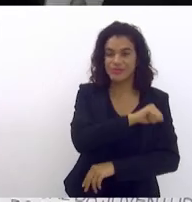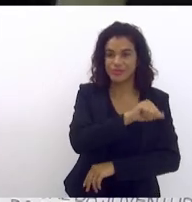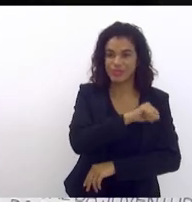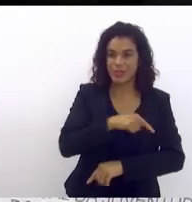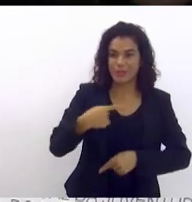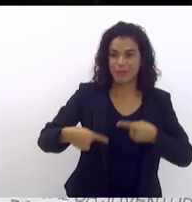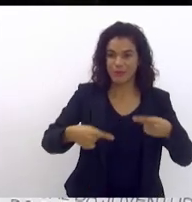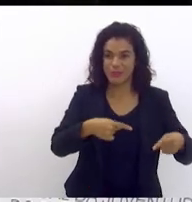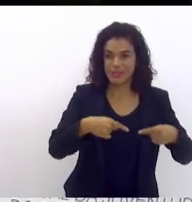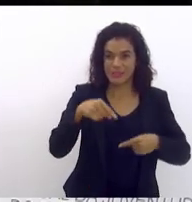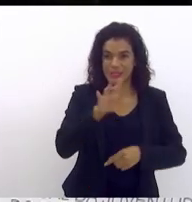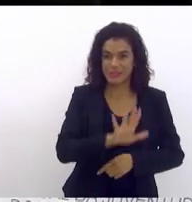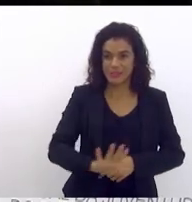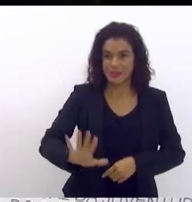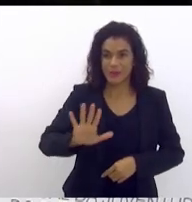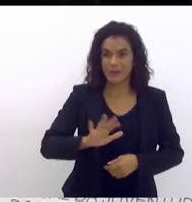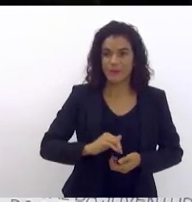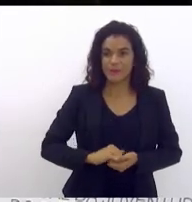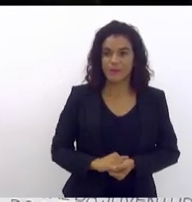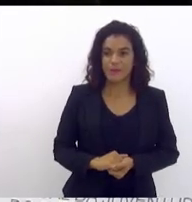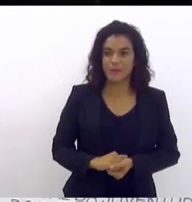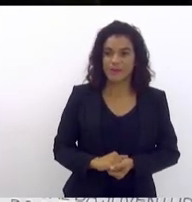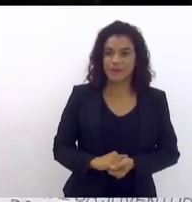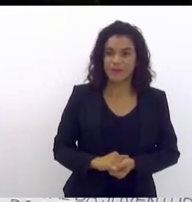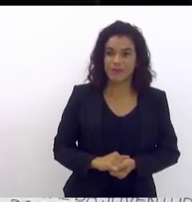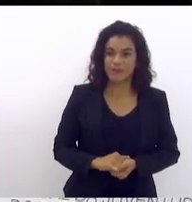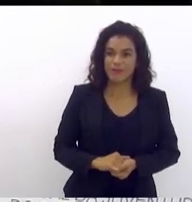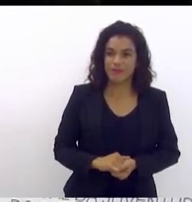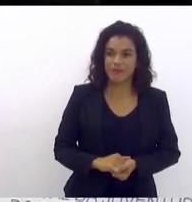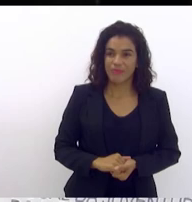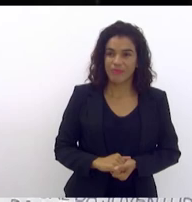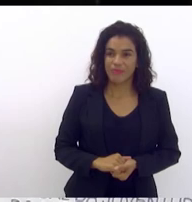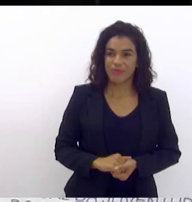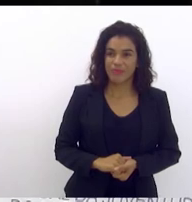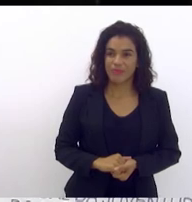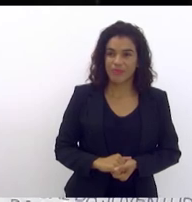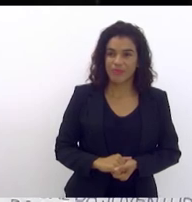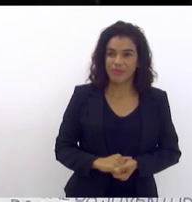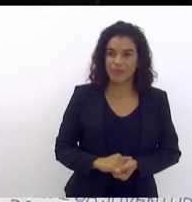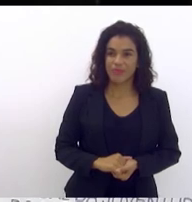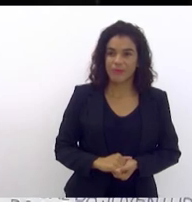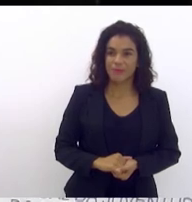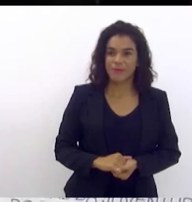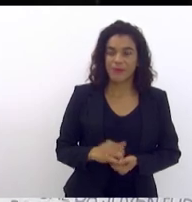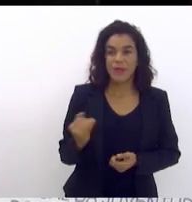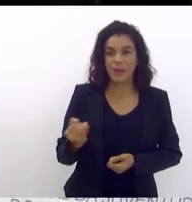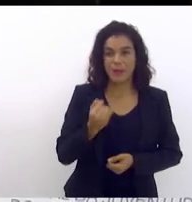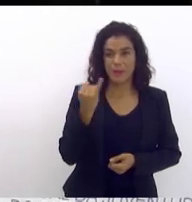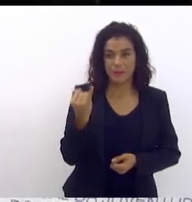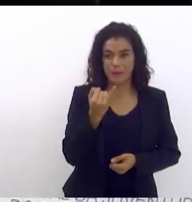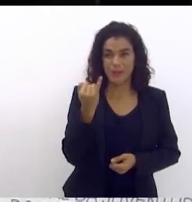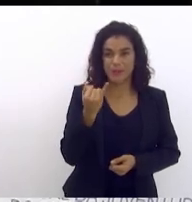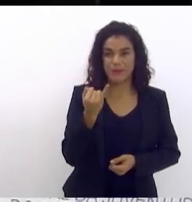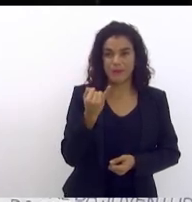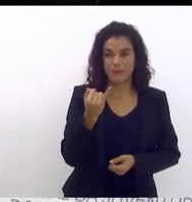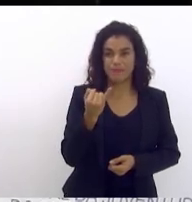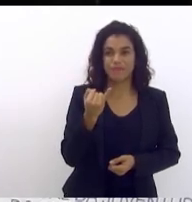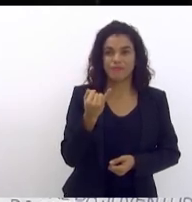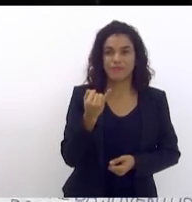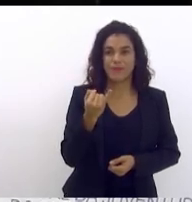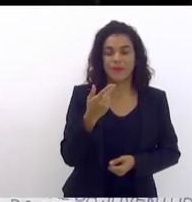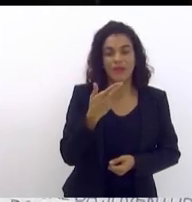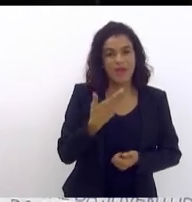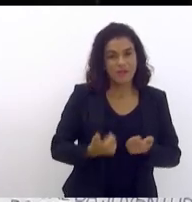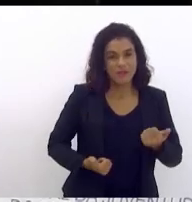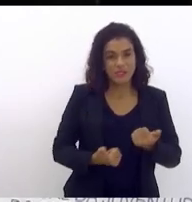nacional de juventude bom me deram aqui um papelzinho mas eu não vou deixar de ler porque eu acho acho que é importante e a fala por todos queria que reforçar